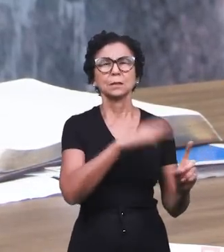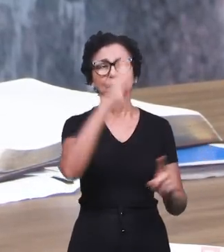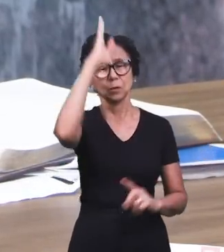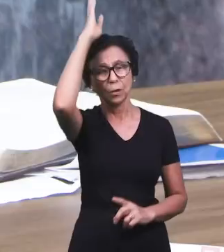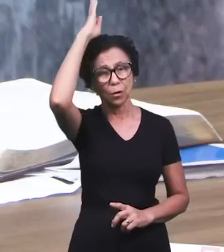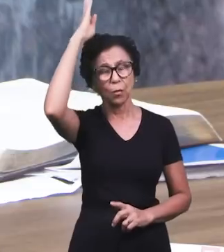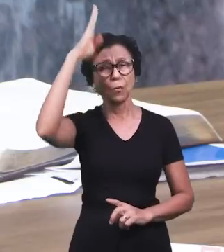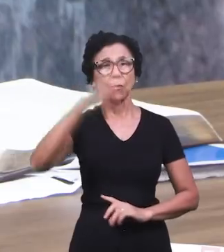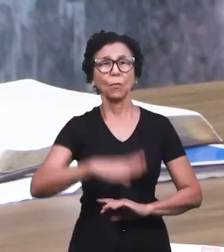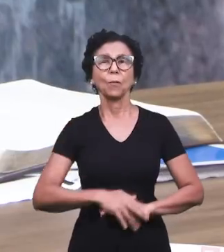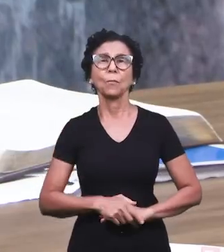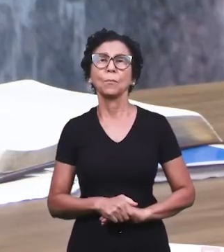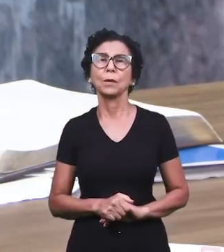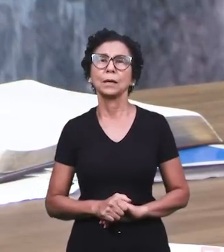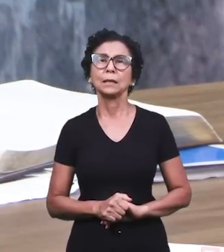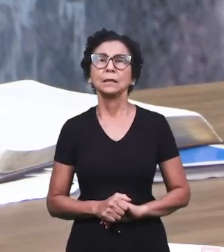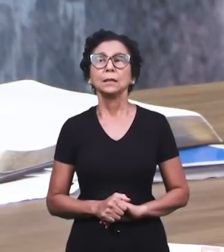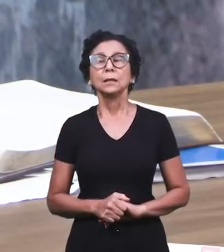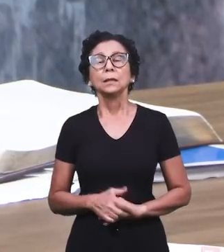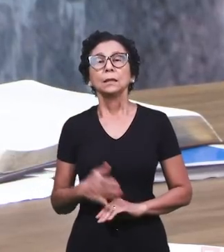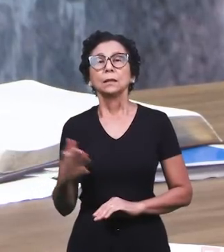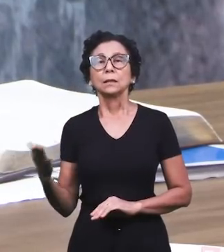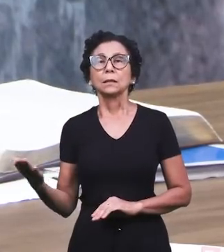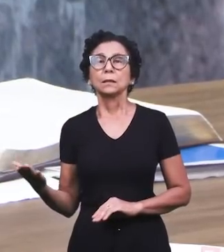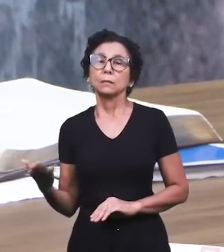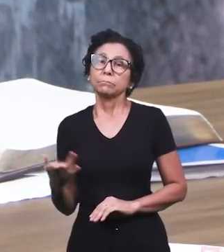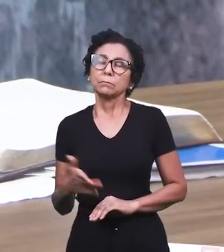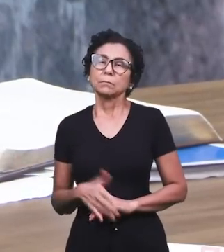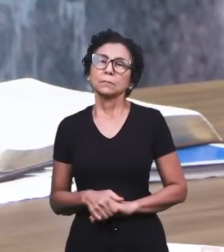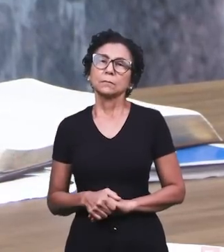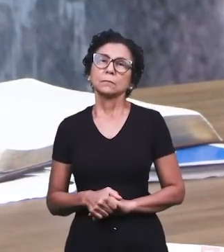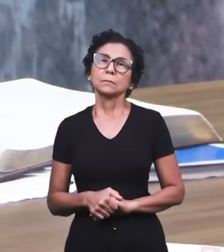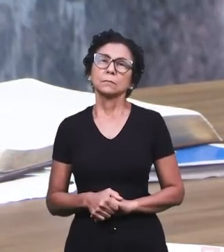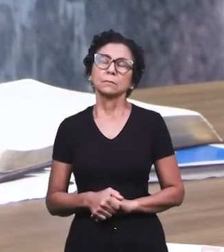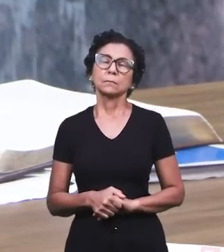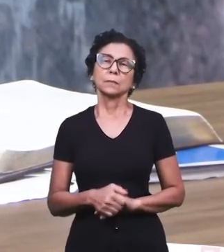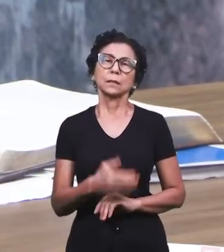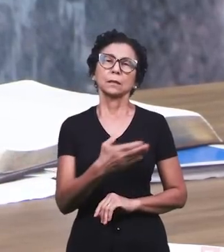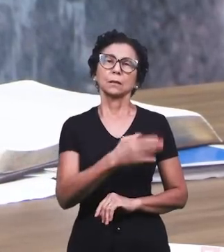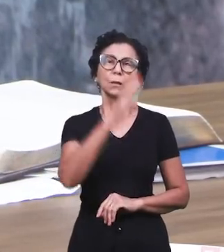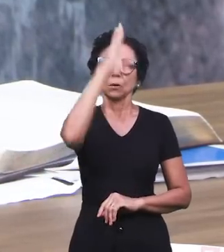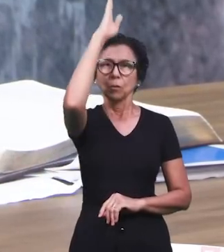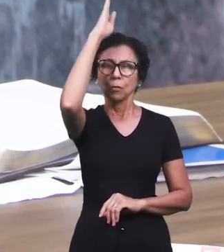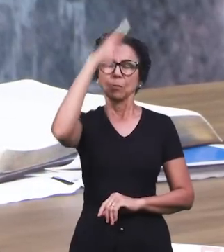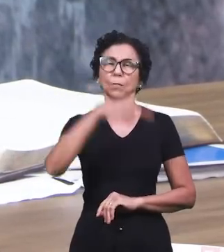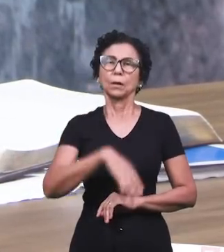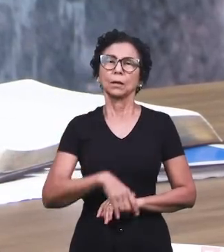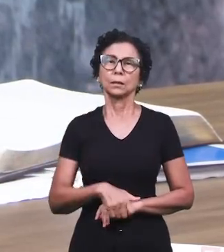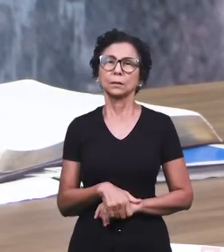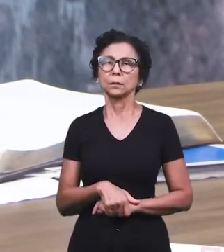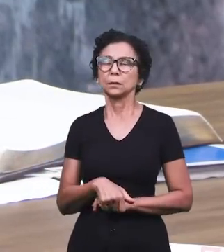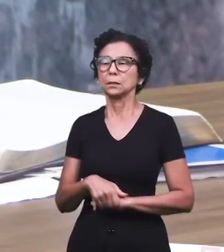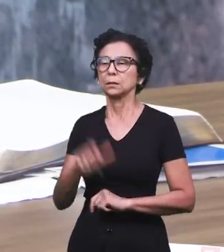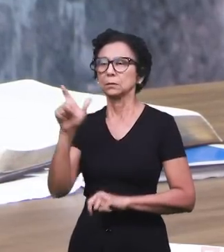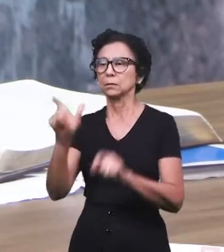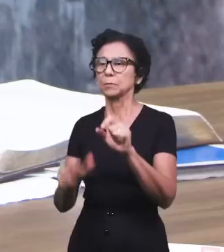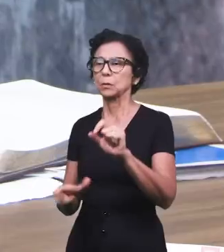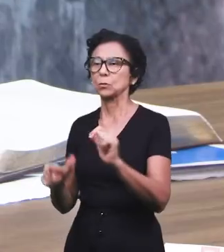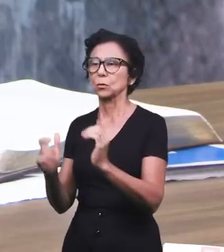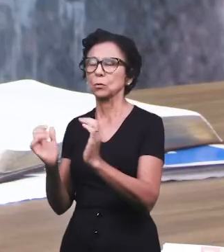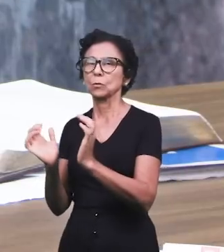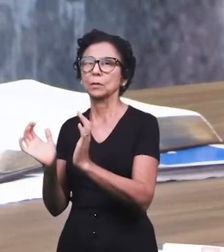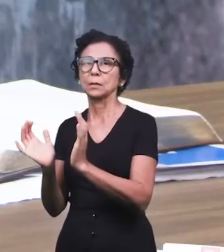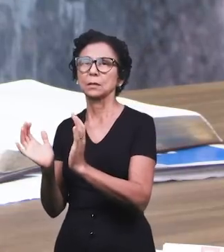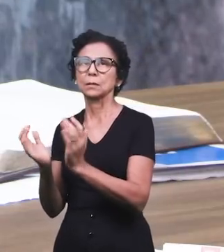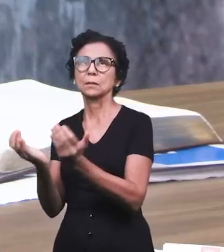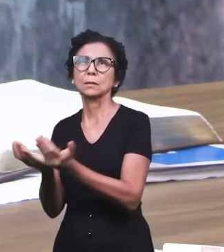Eles tinham uma postura em relação à escravidão que é muito relevante, porque os cristãos, eles colocavam o escravo